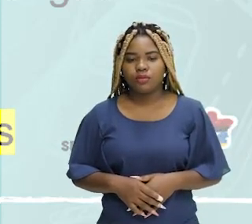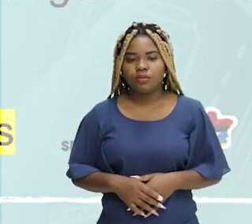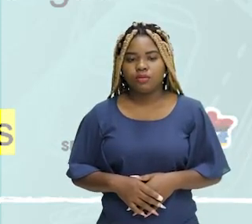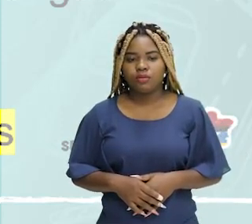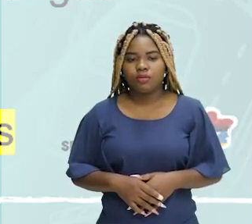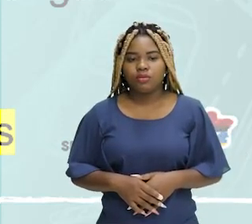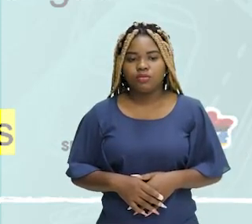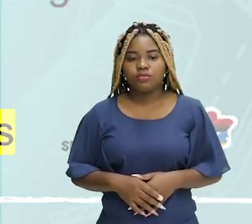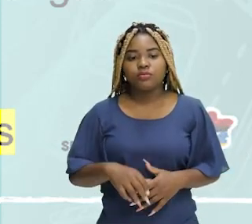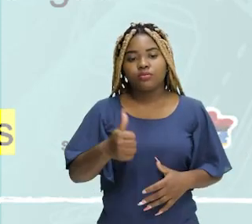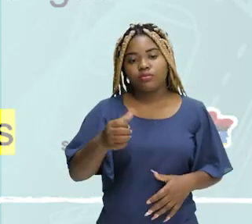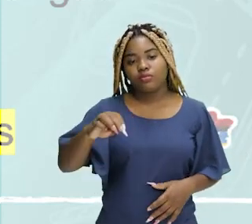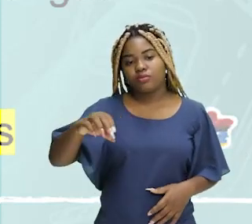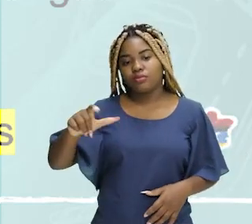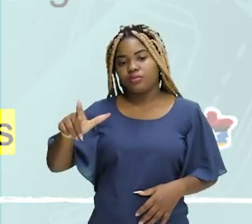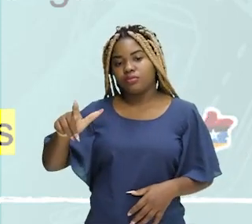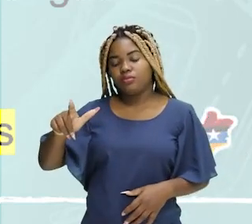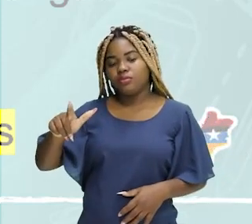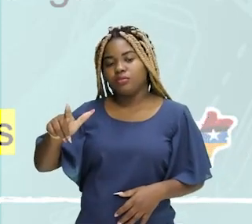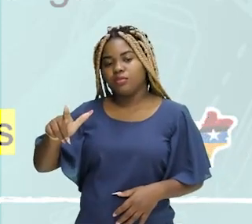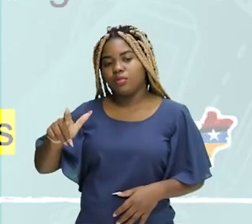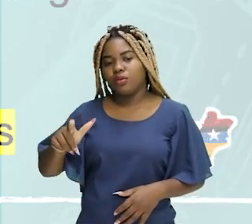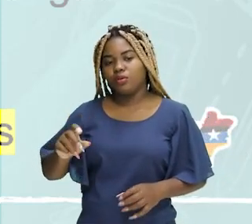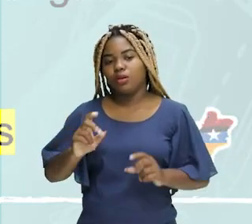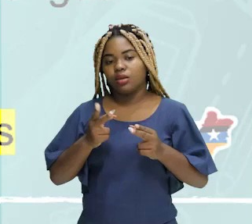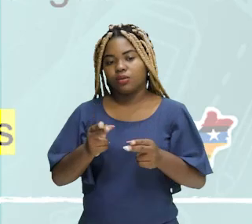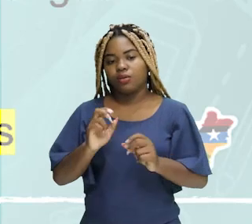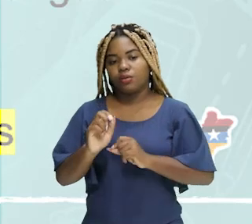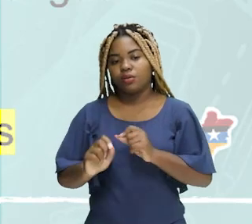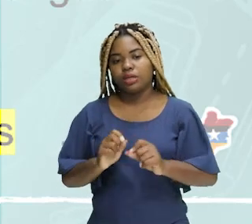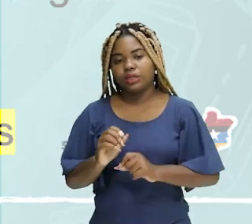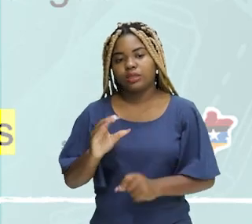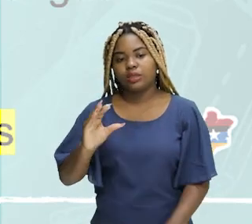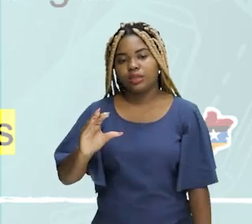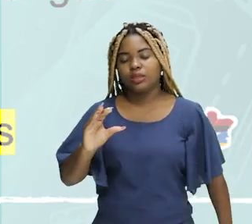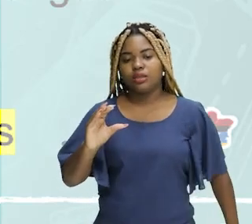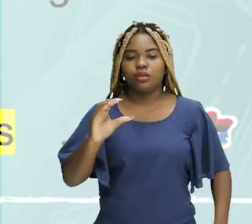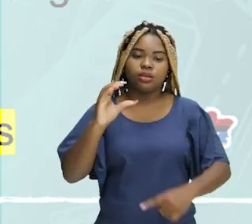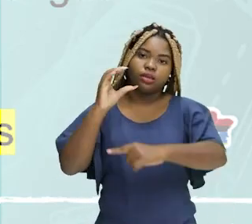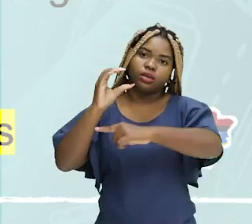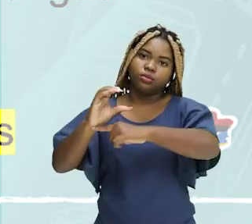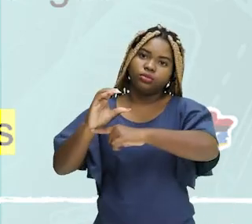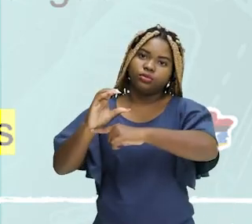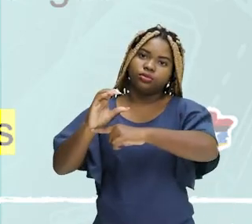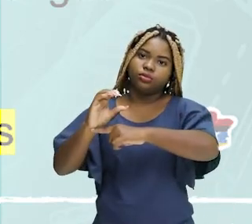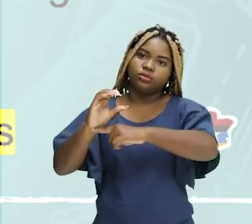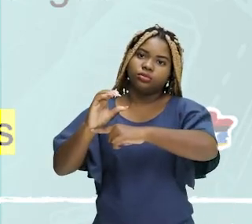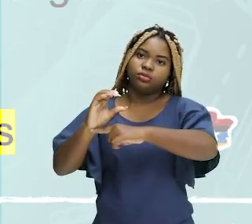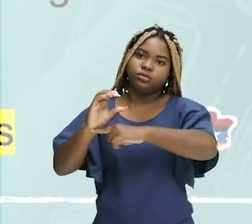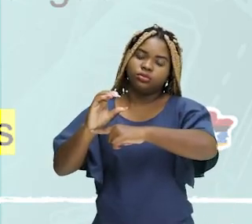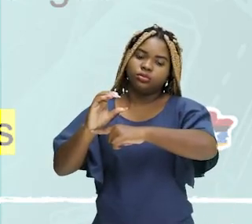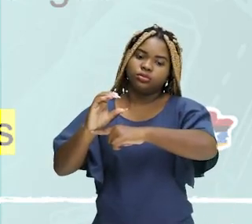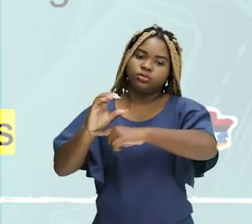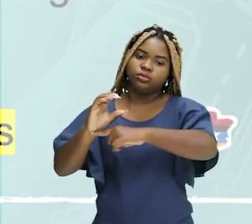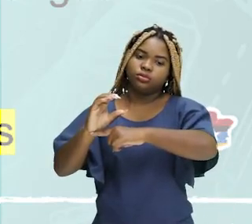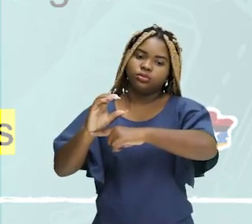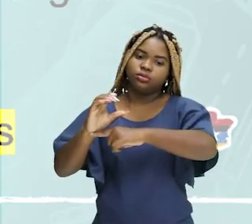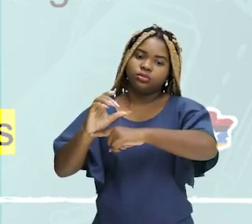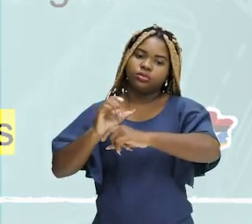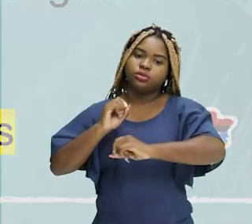1 mol de metano equivale a 1 mol de gás carbônico. Esse mol de gás carbônico tem massa